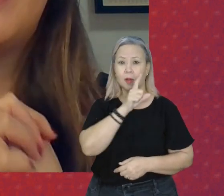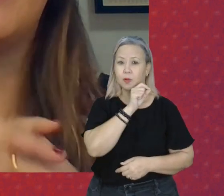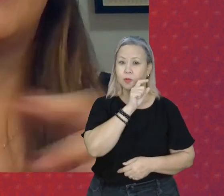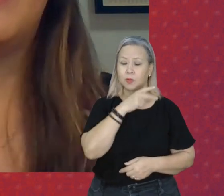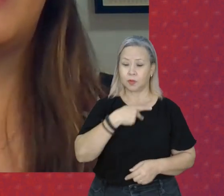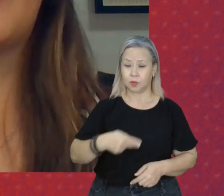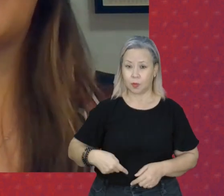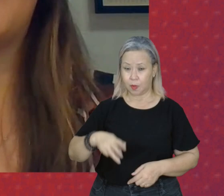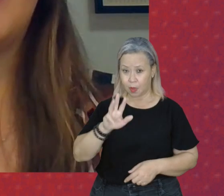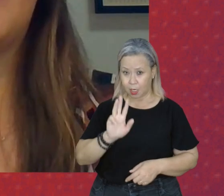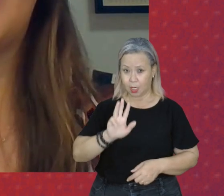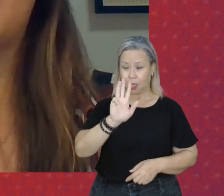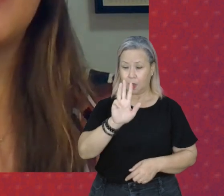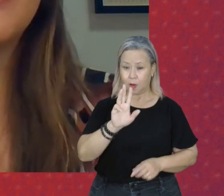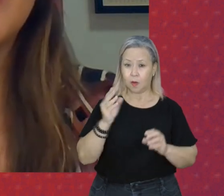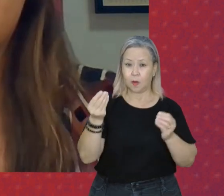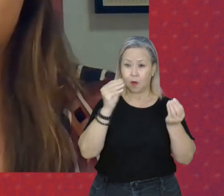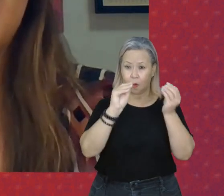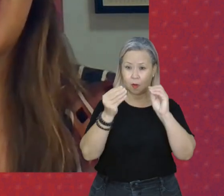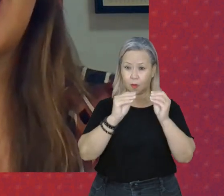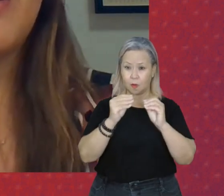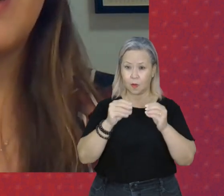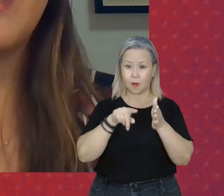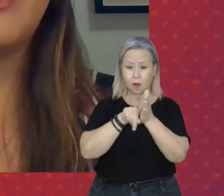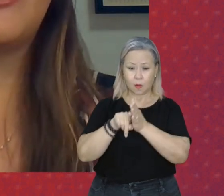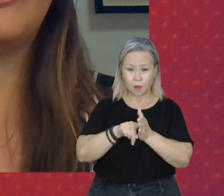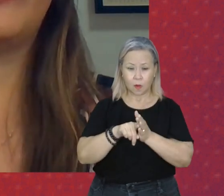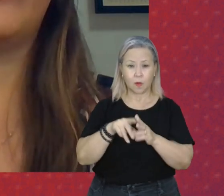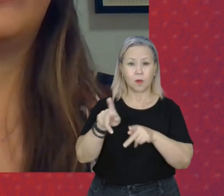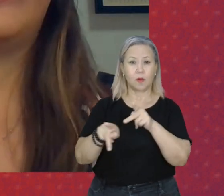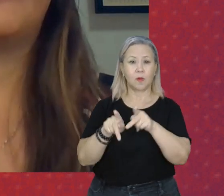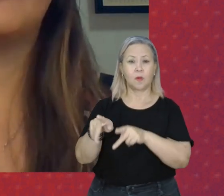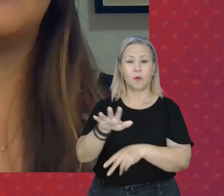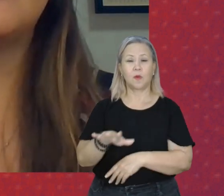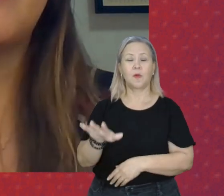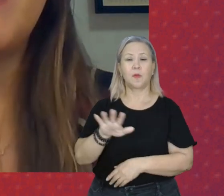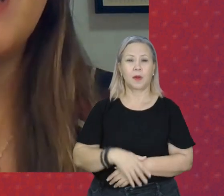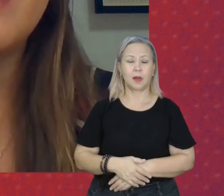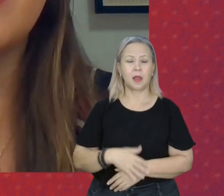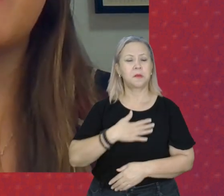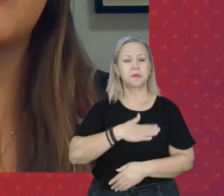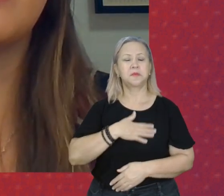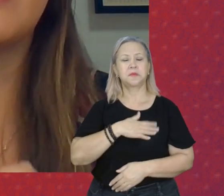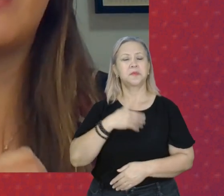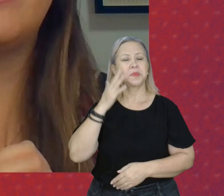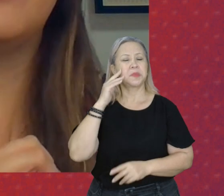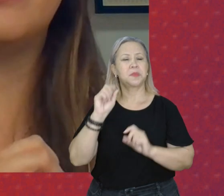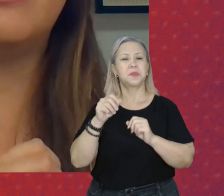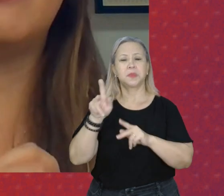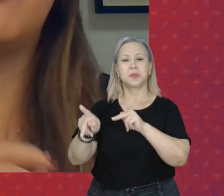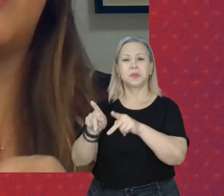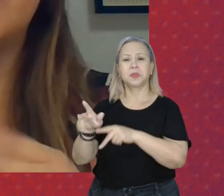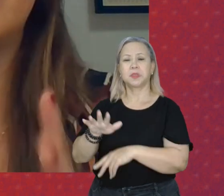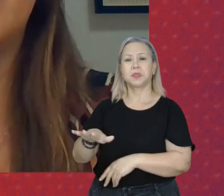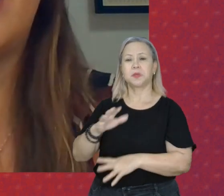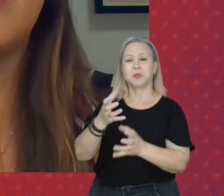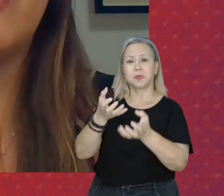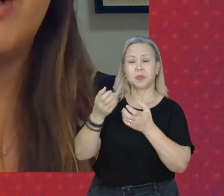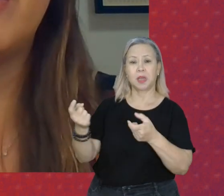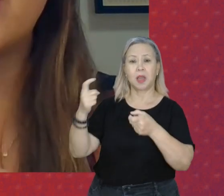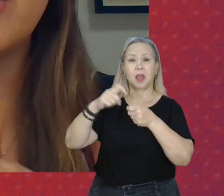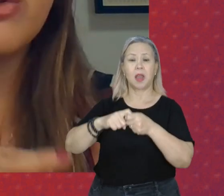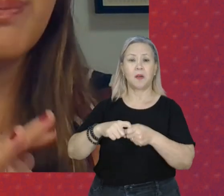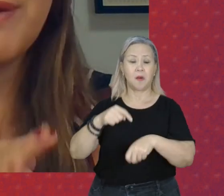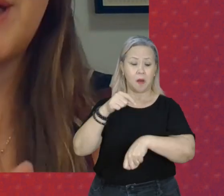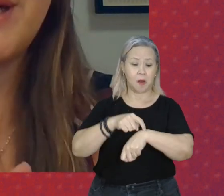presidente Lula, ele colocou ali, olha, consulta popular, algo nesse sentido, gostaria de saber se as pessoas querem ou não a volta do horário